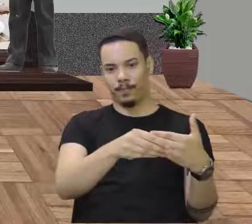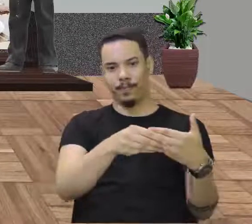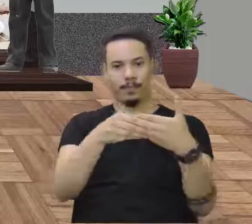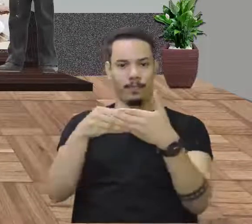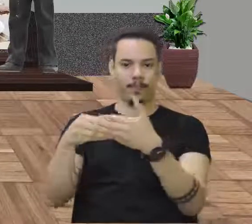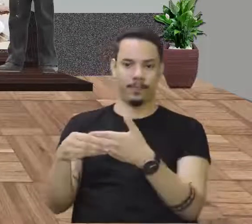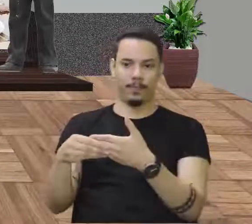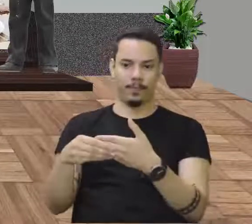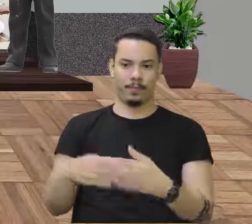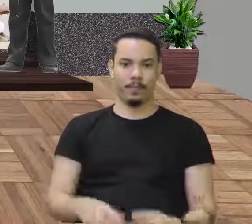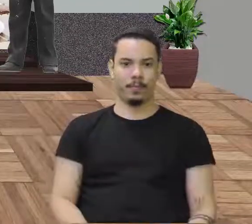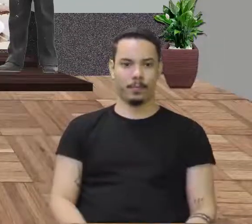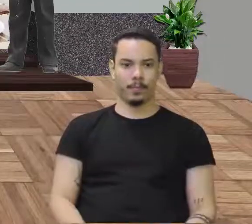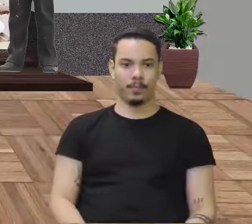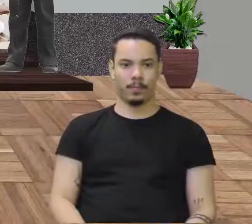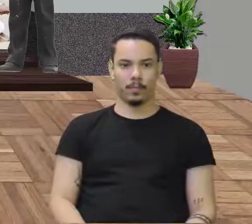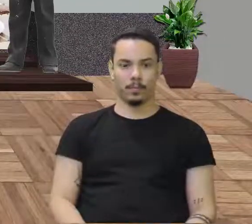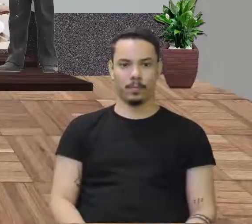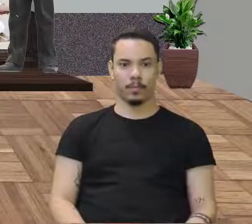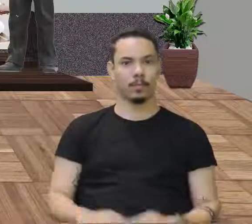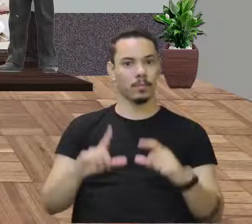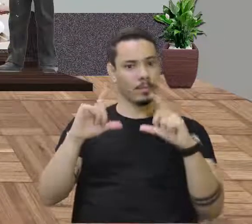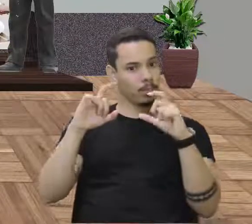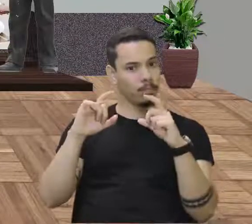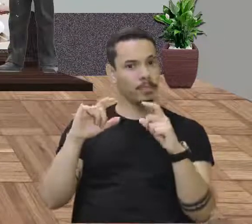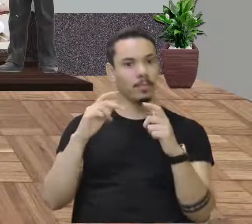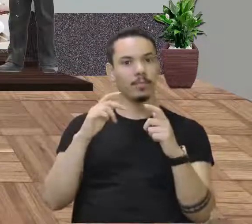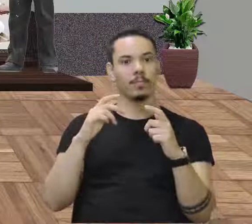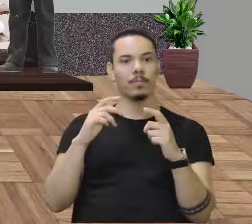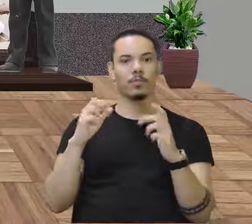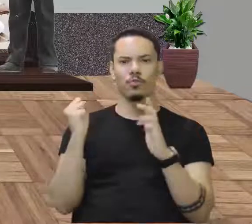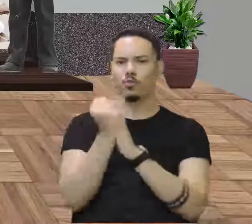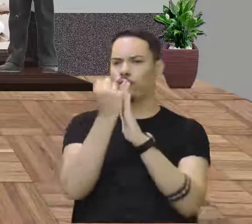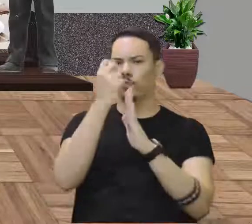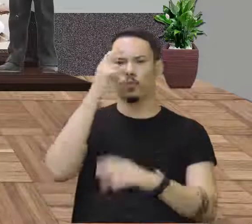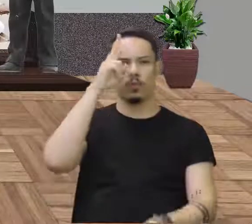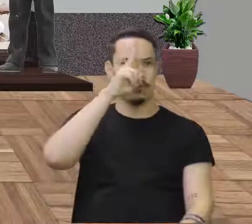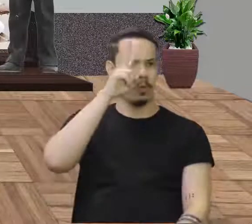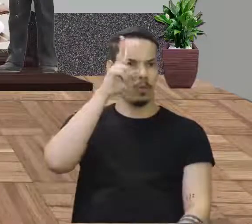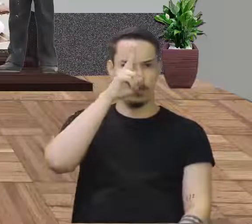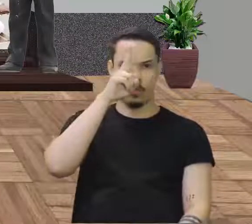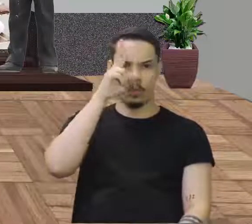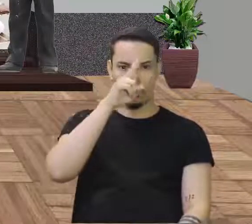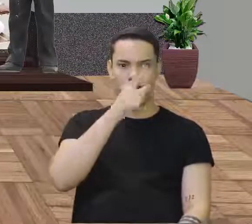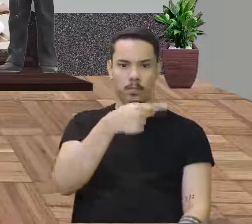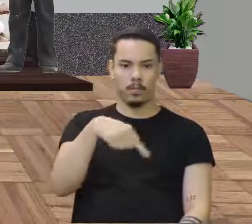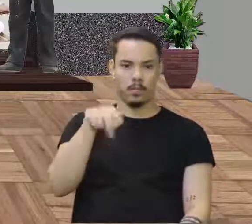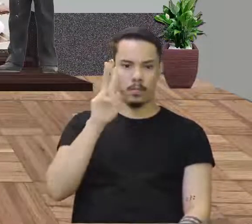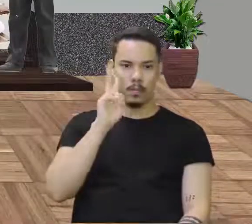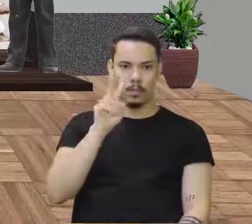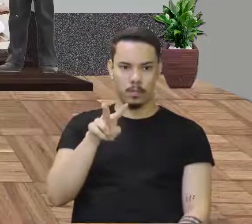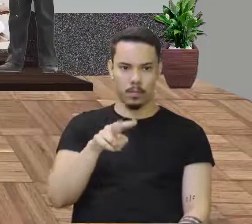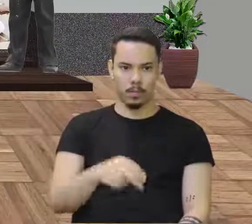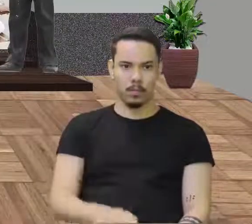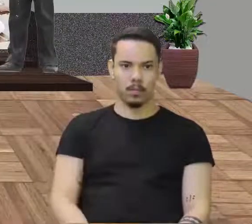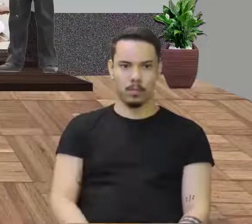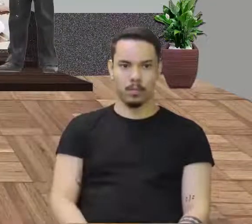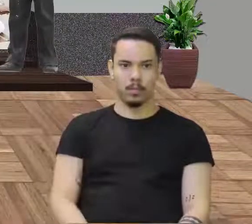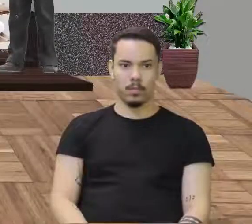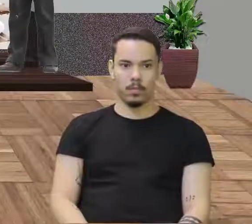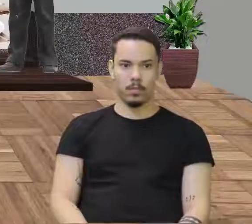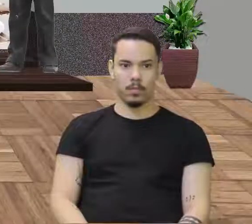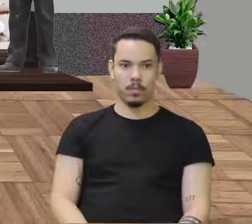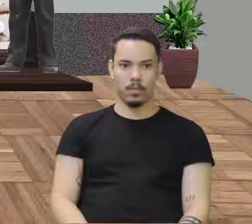recepção. É uma foto emblemática, uma foto histórica aí, para vocês. Muito